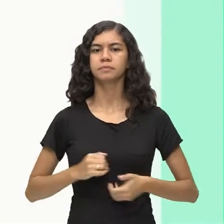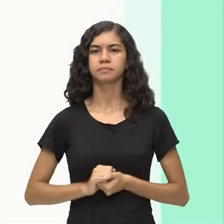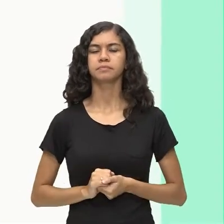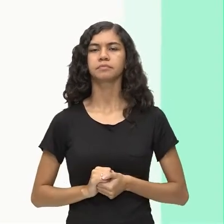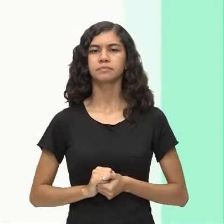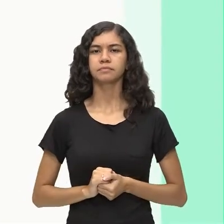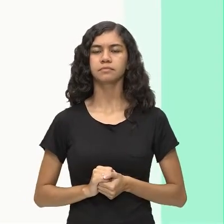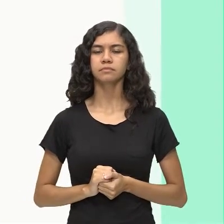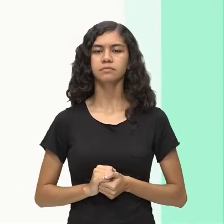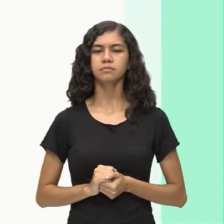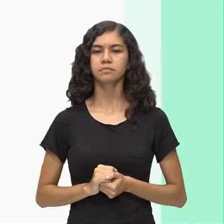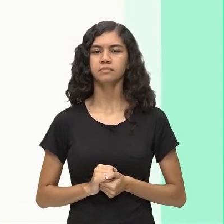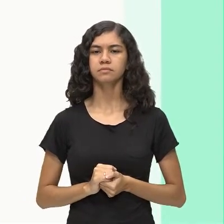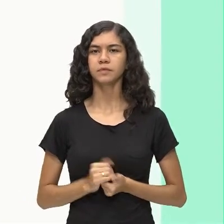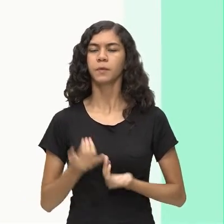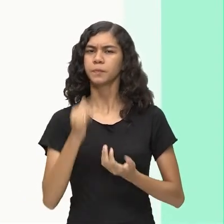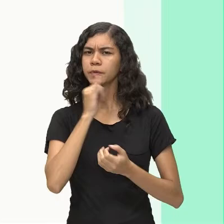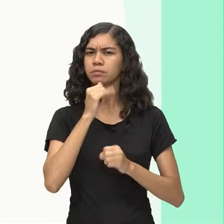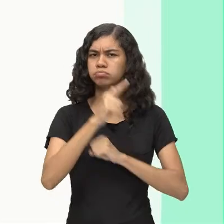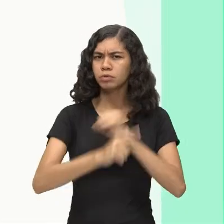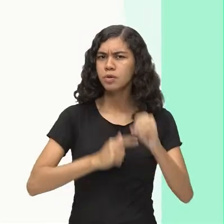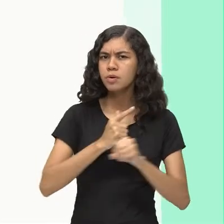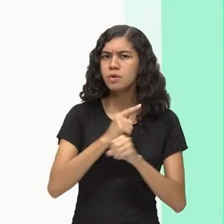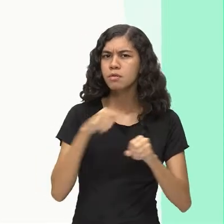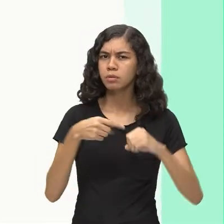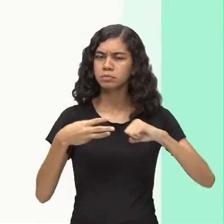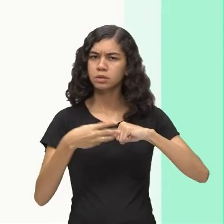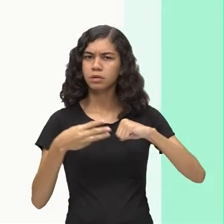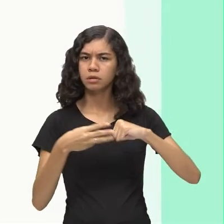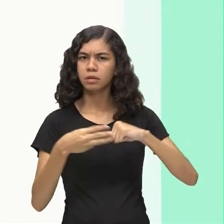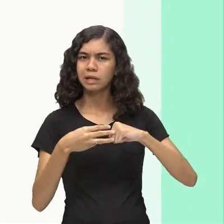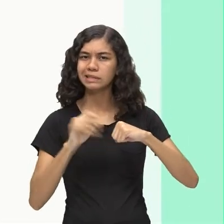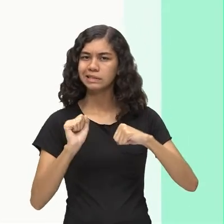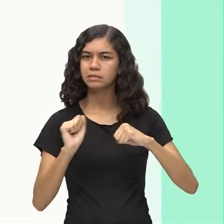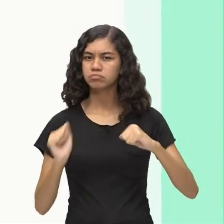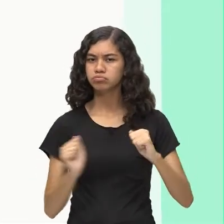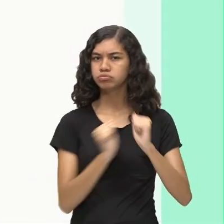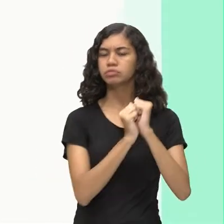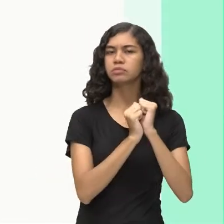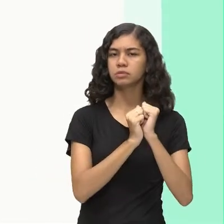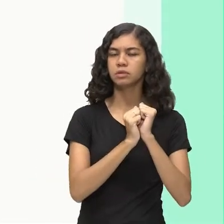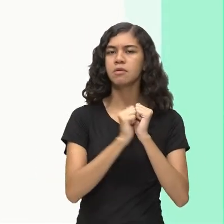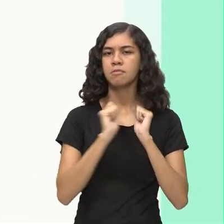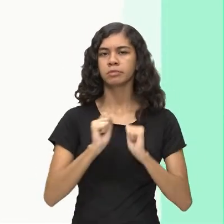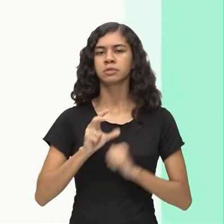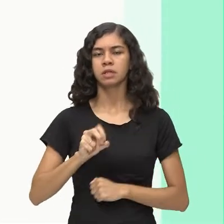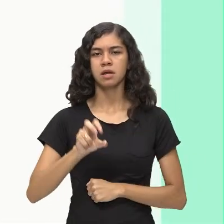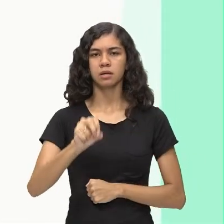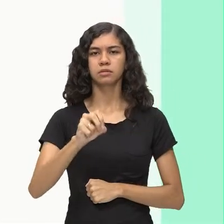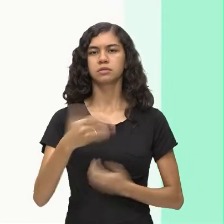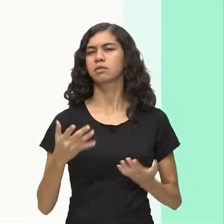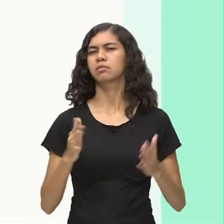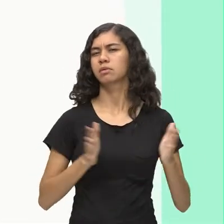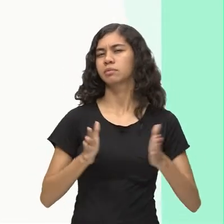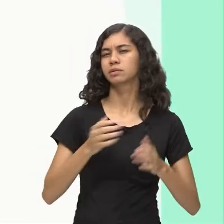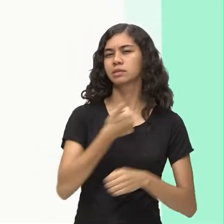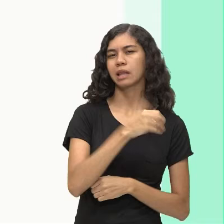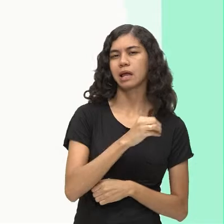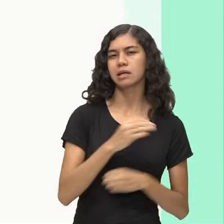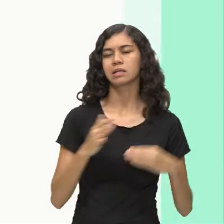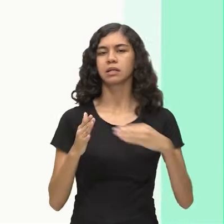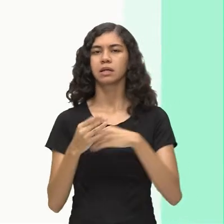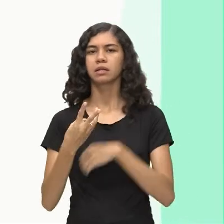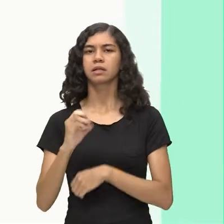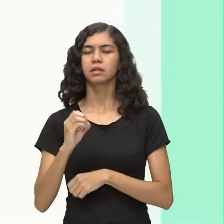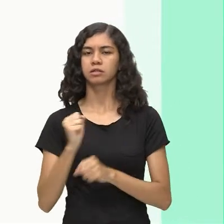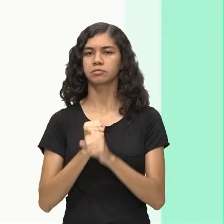se aloja no núcleo celular, ele provoca o câncer. Então, isso pode demorar de 10 a 30 anos, tá? Por isso é tão importante